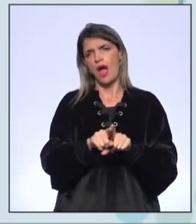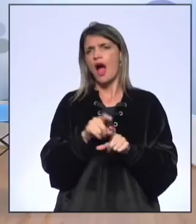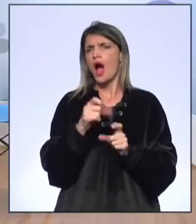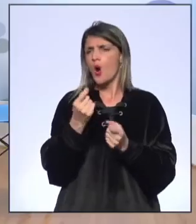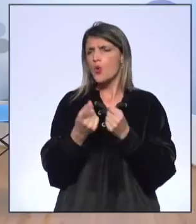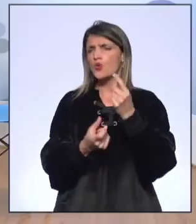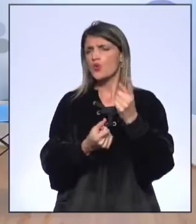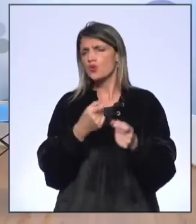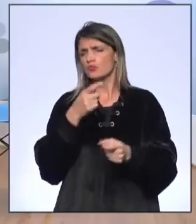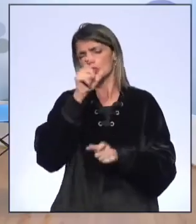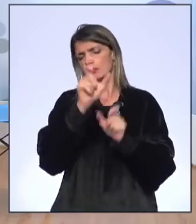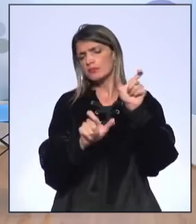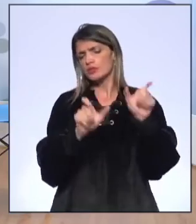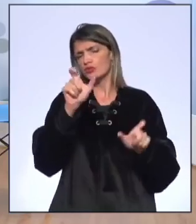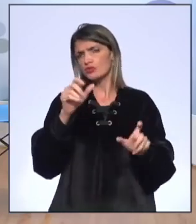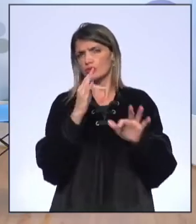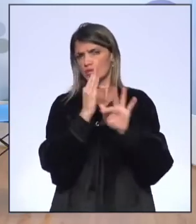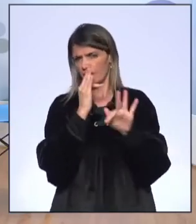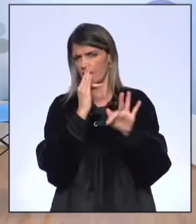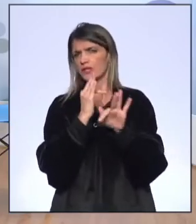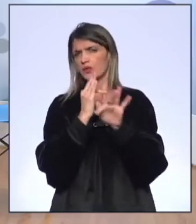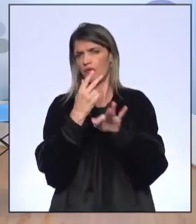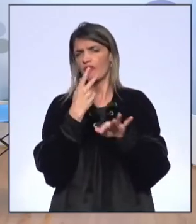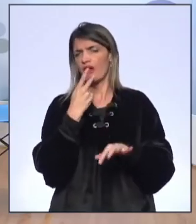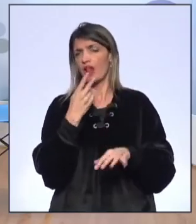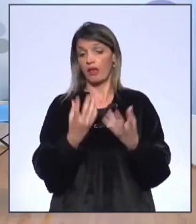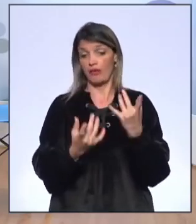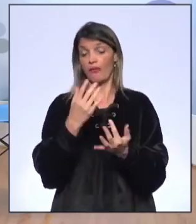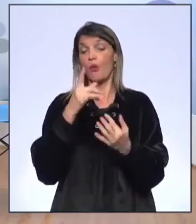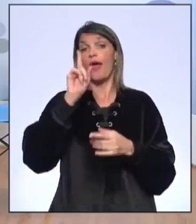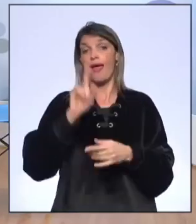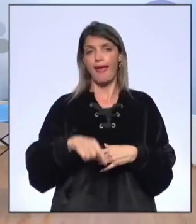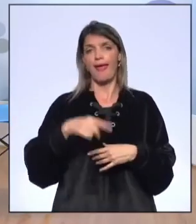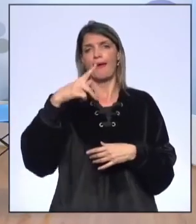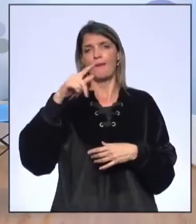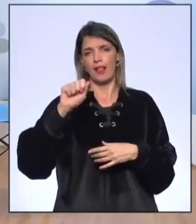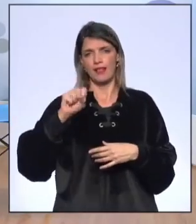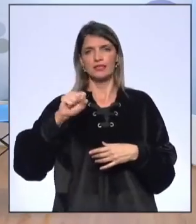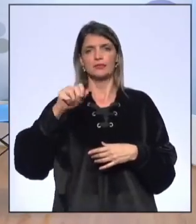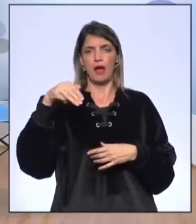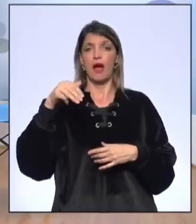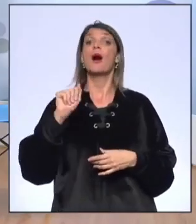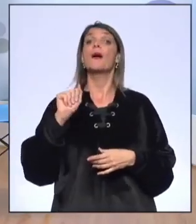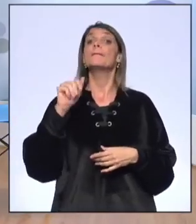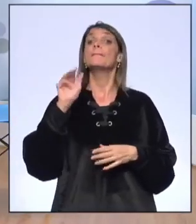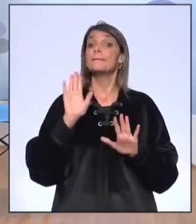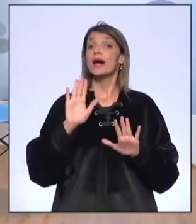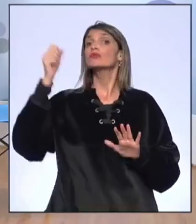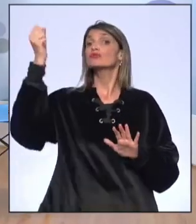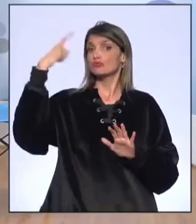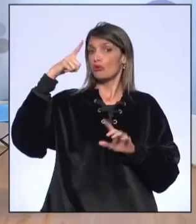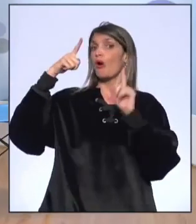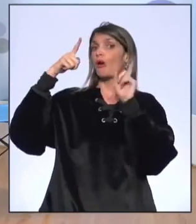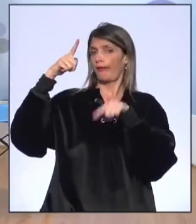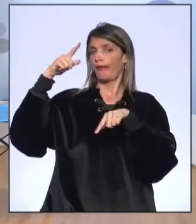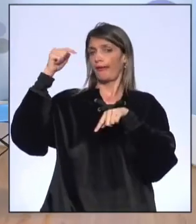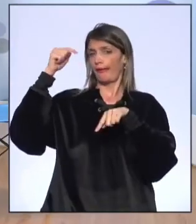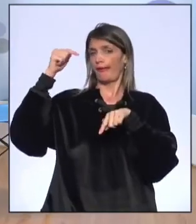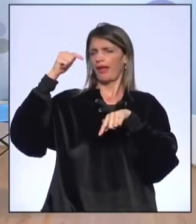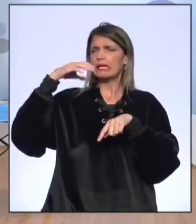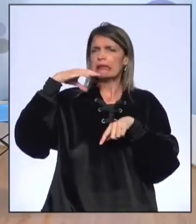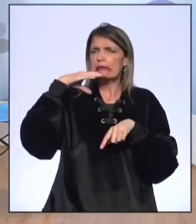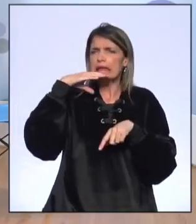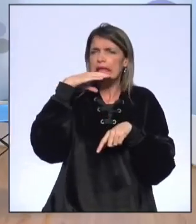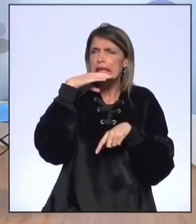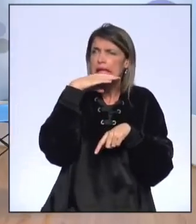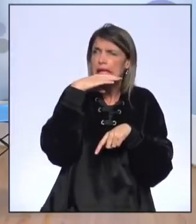Então tem uma controvérsia aí de se o fogo é ou não um tipo de plasma, né? Mas o Sol é a estrela que é um plasma, né? O gás ali do Sol é tão quente, né?